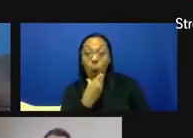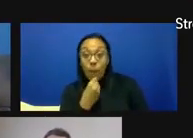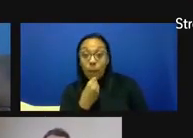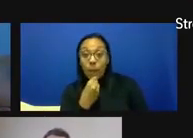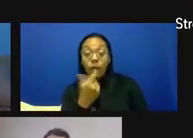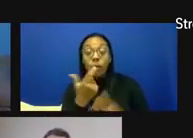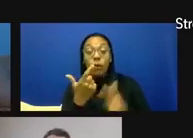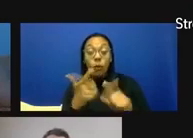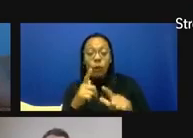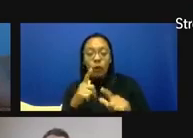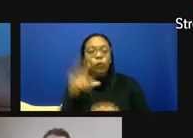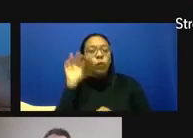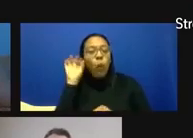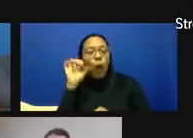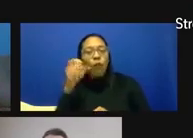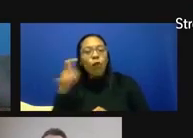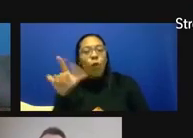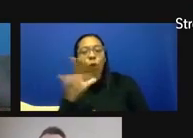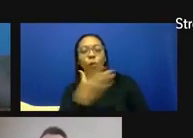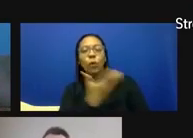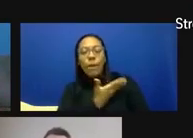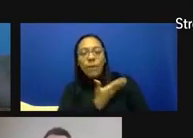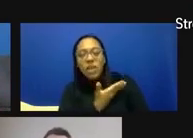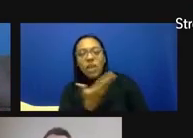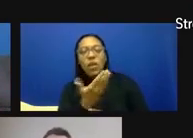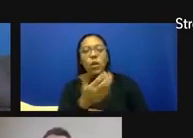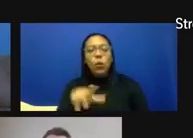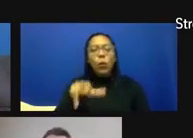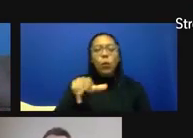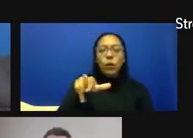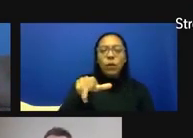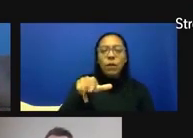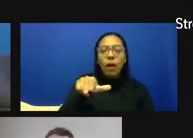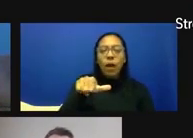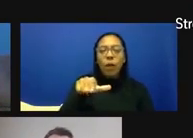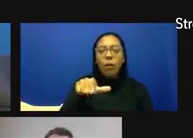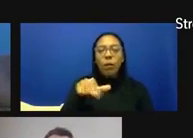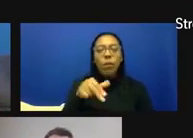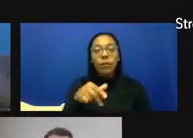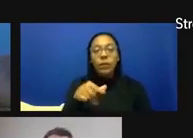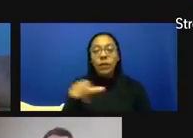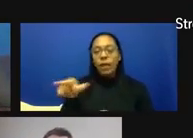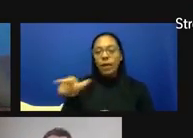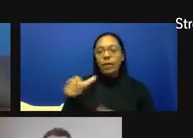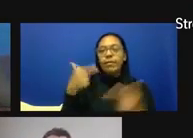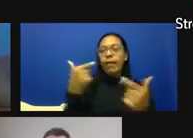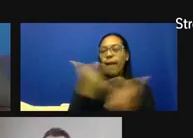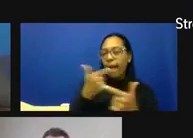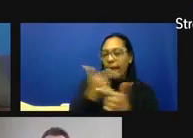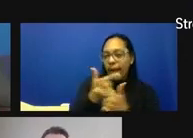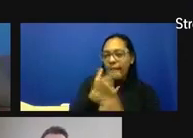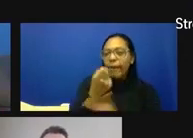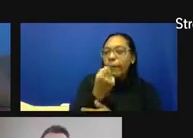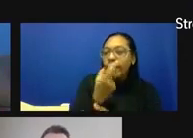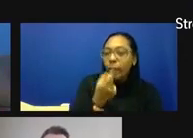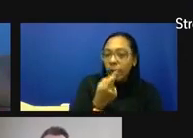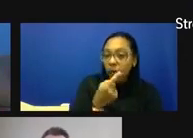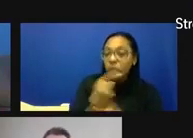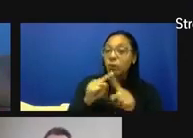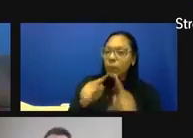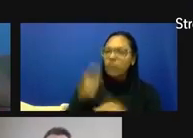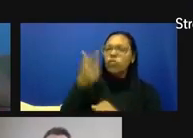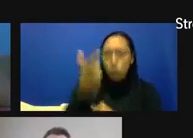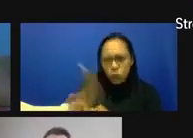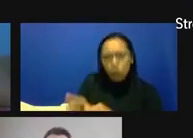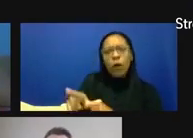homem, melhor amigo, irmão, primo, chamando atenção, os homens, eles vão para brincadeira e para piada. Mas repita sempre